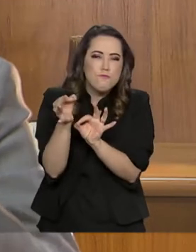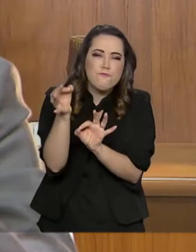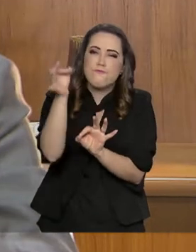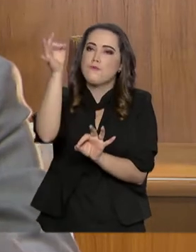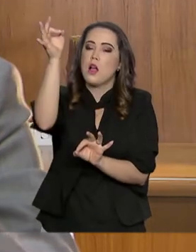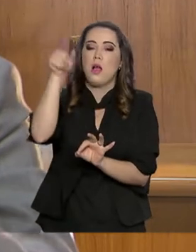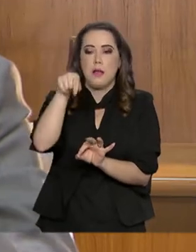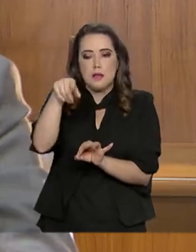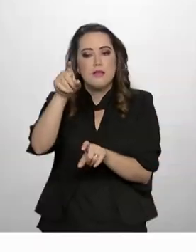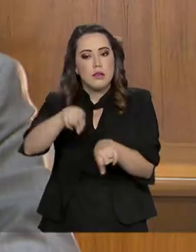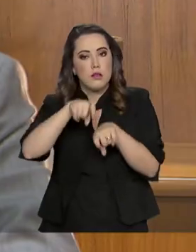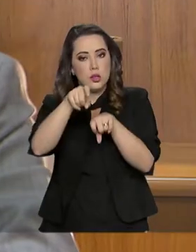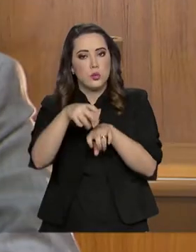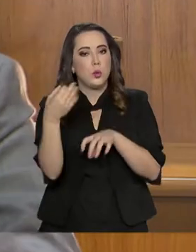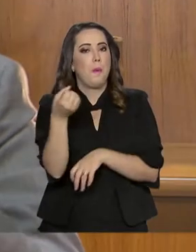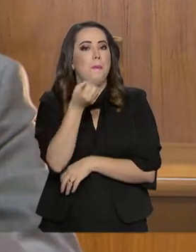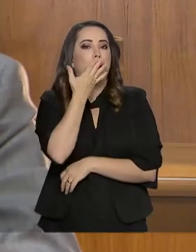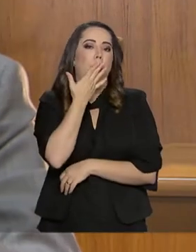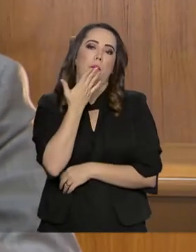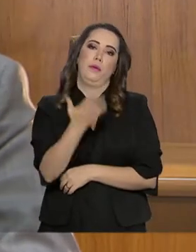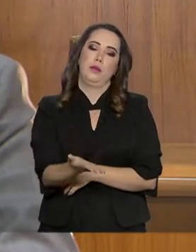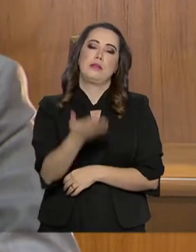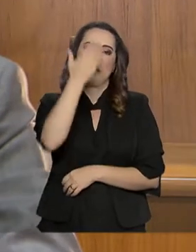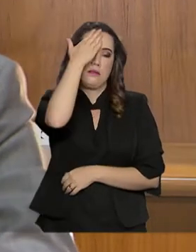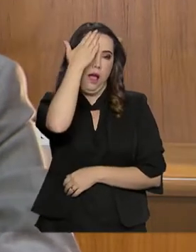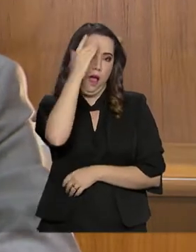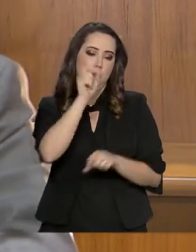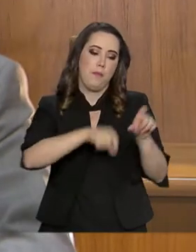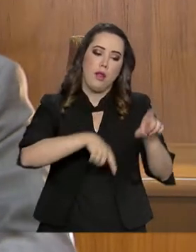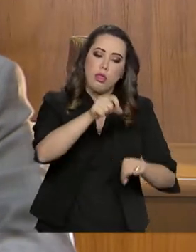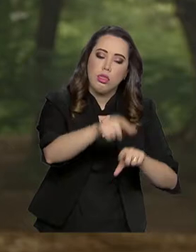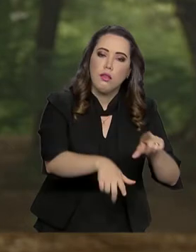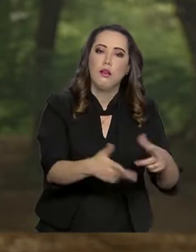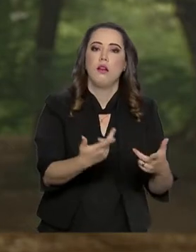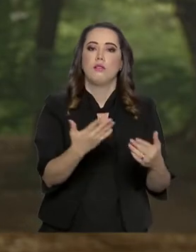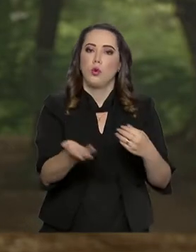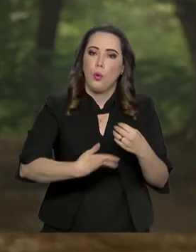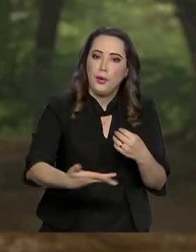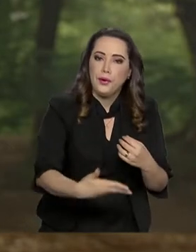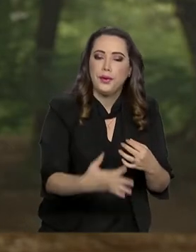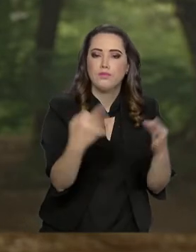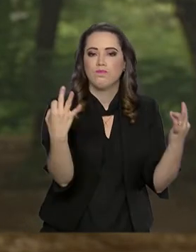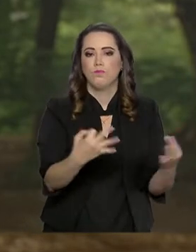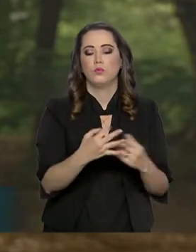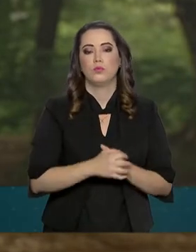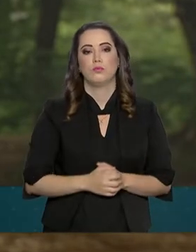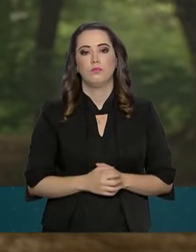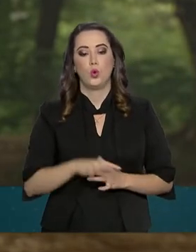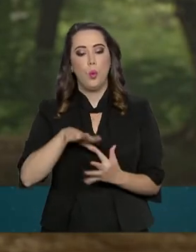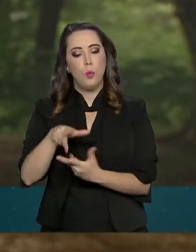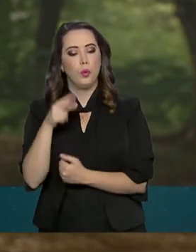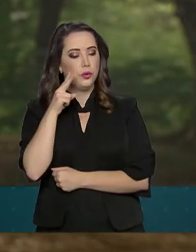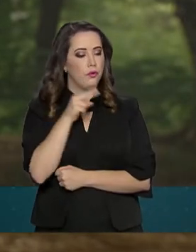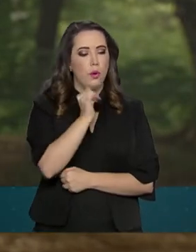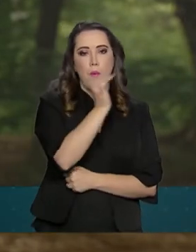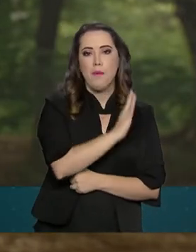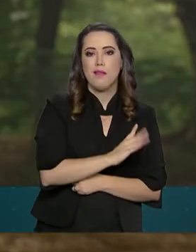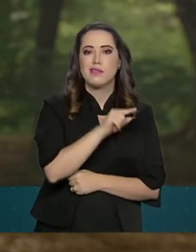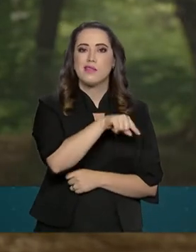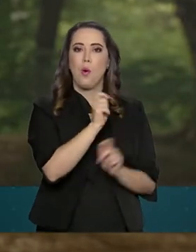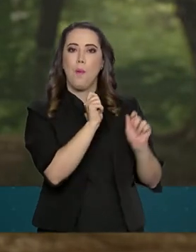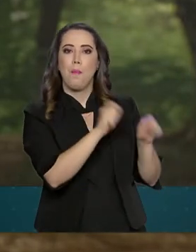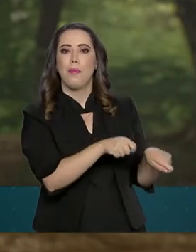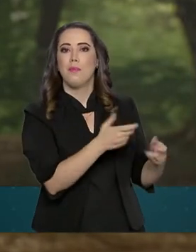terra, sabe colher, sabe plantar. Quando se fala de agricultura, o Brasil é reconhecidamente uma superpotência. Aos olhos do mundo, o Brasil também é visto como uma